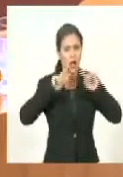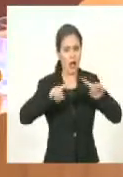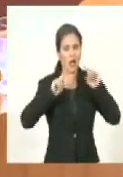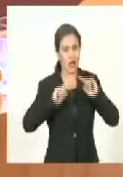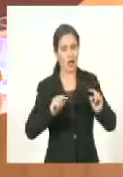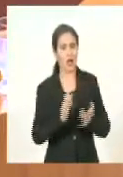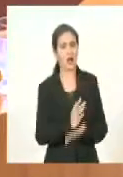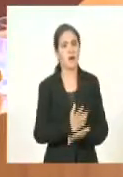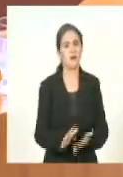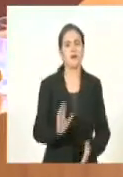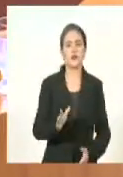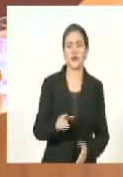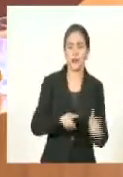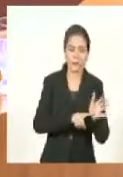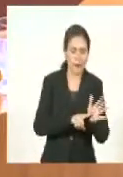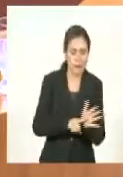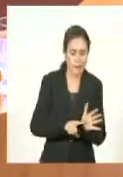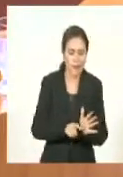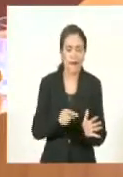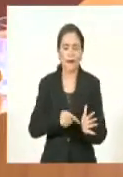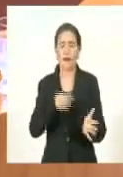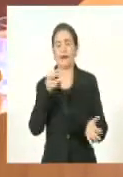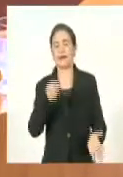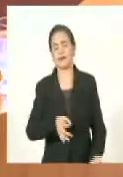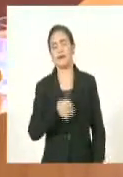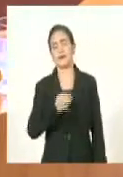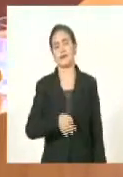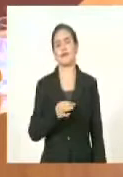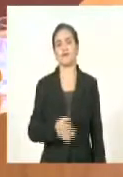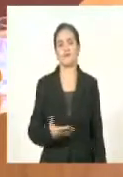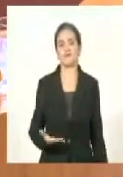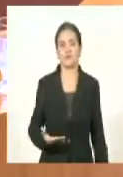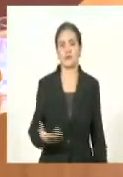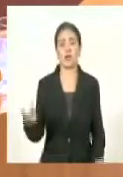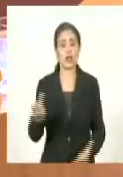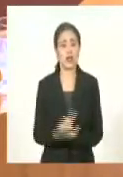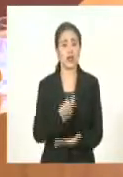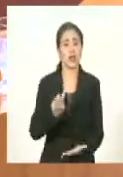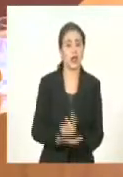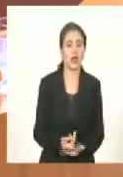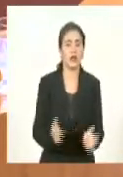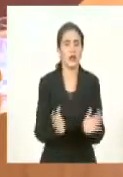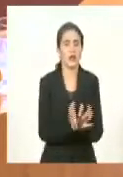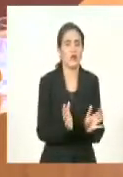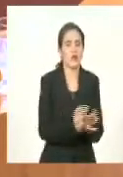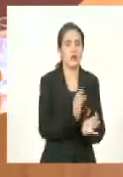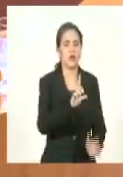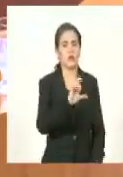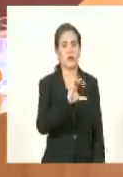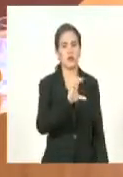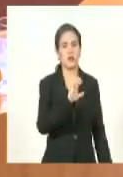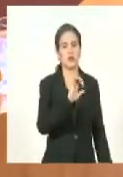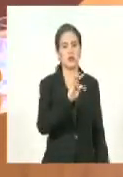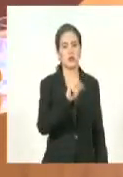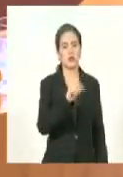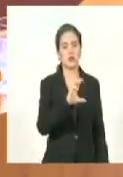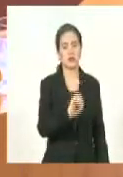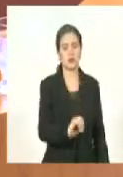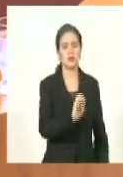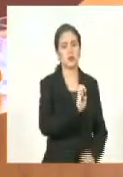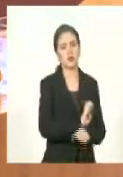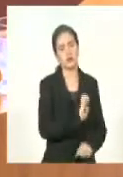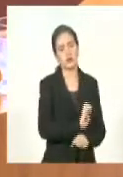Ilegalidades na Comissão Central de Licitação do Estado, diz respeito à Lei Federal de Licitação e ao Código